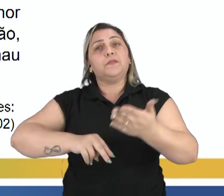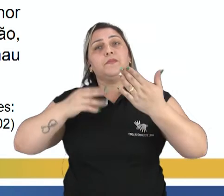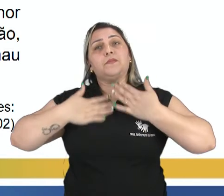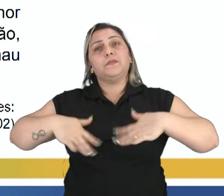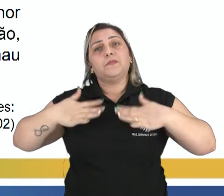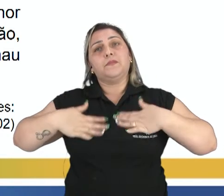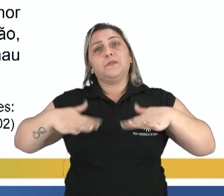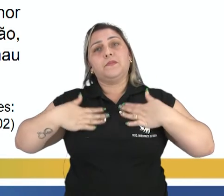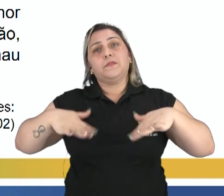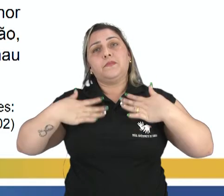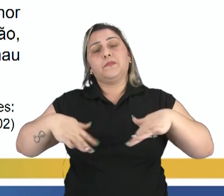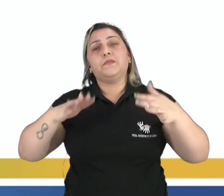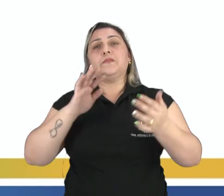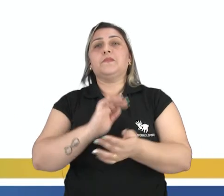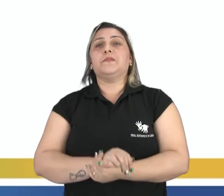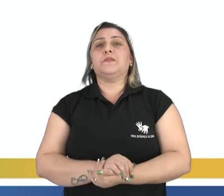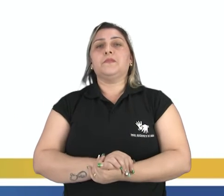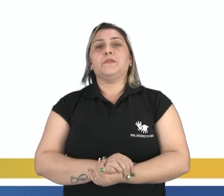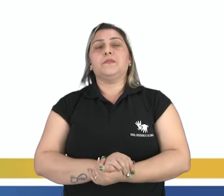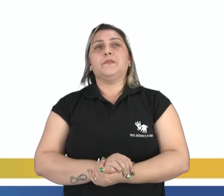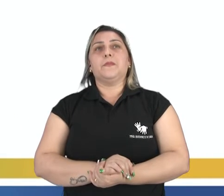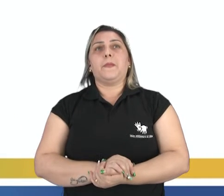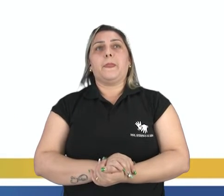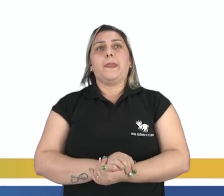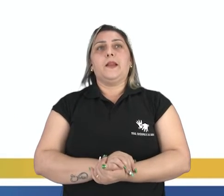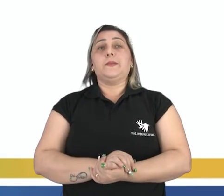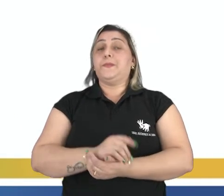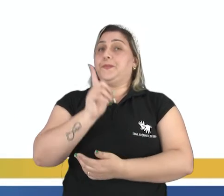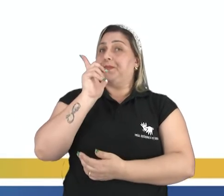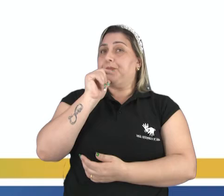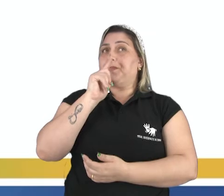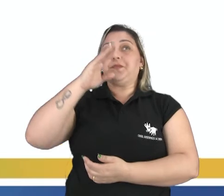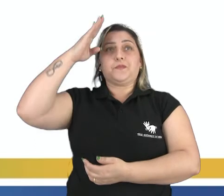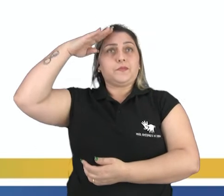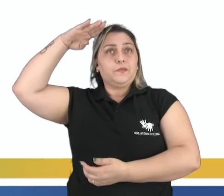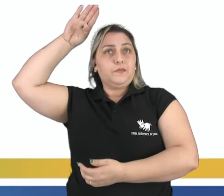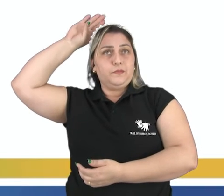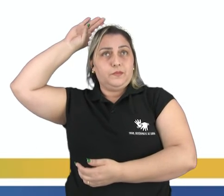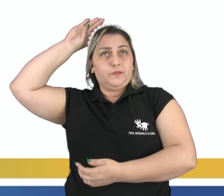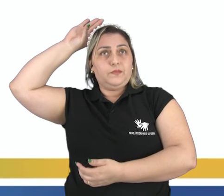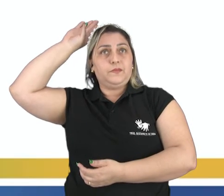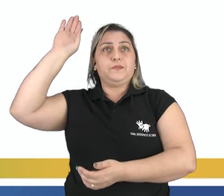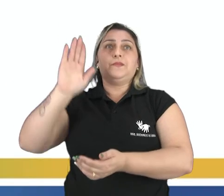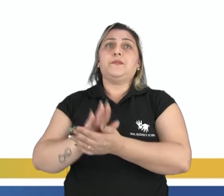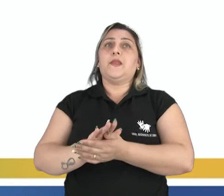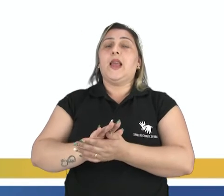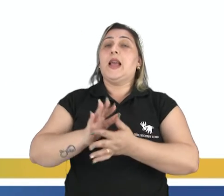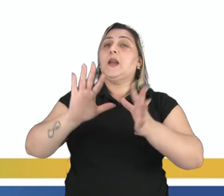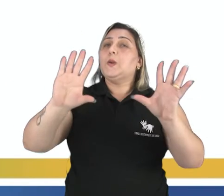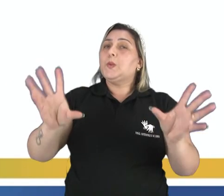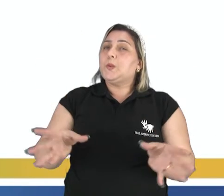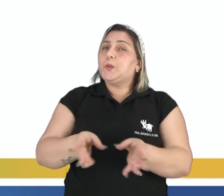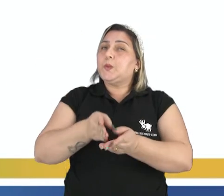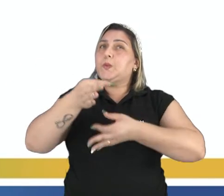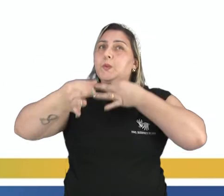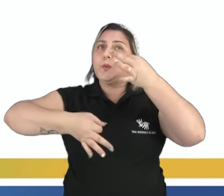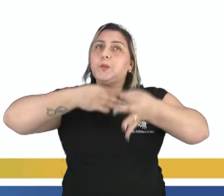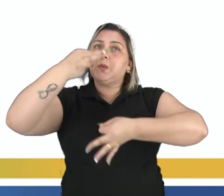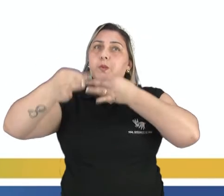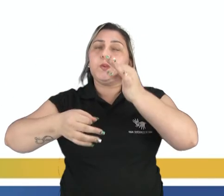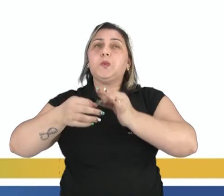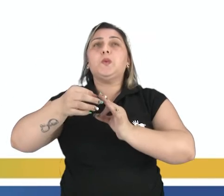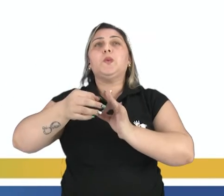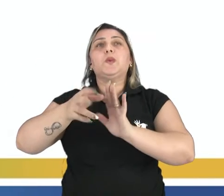tratando aí sobre a questão da água, tá? Então a tese, ou seja, a síntese da opinião do